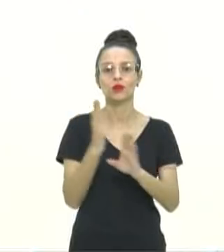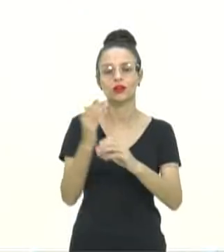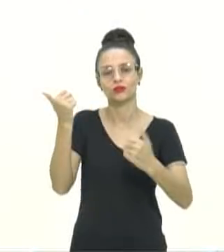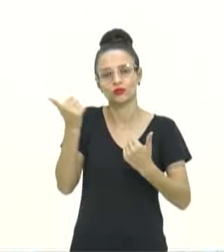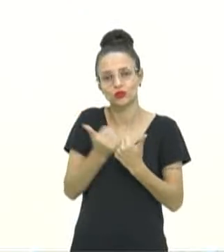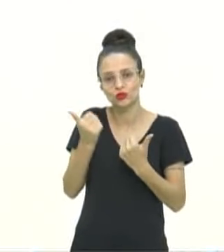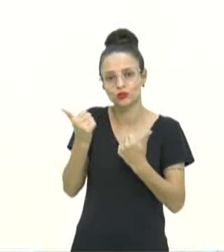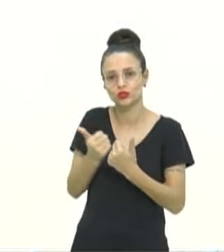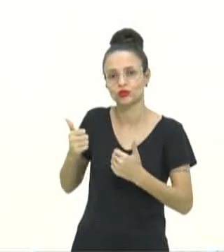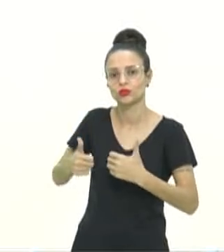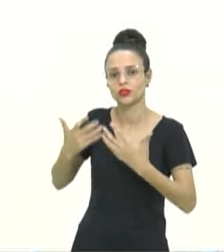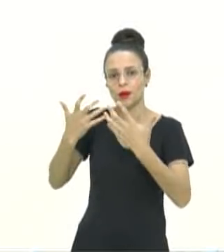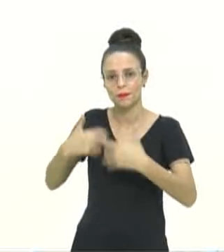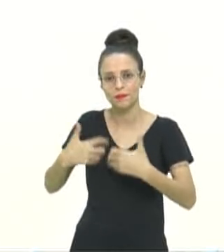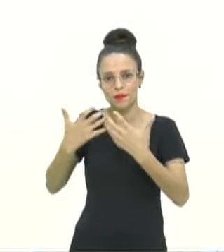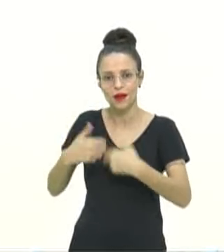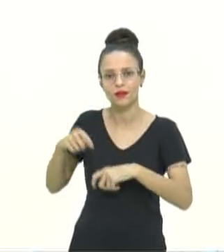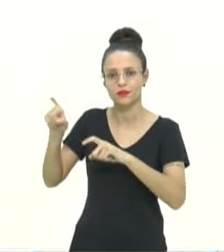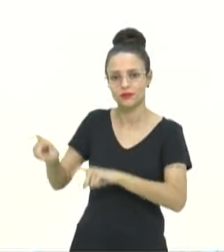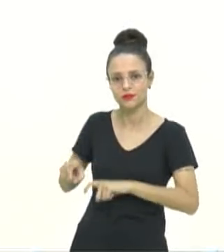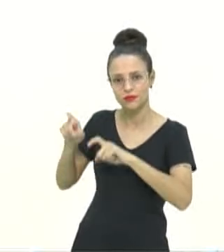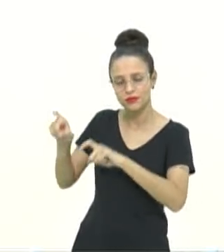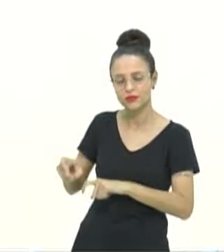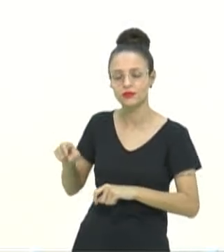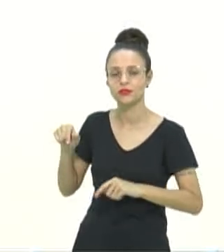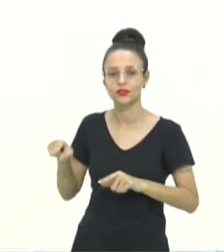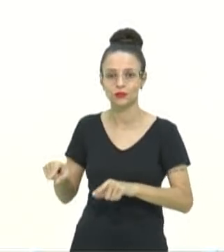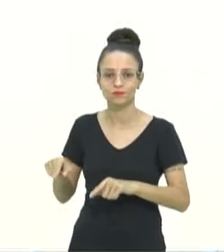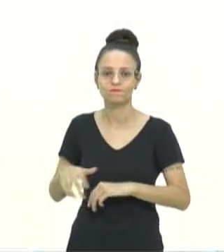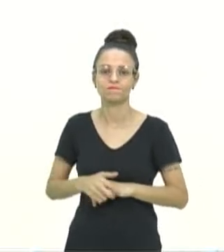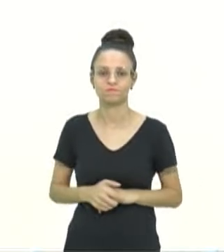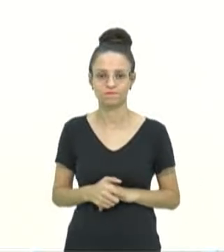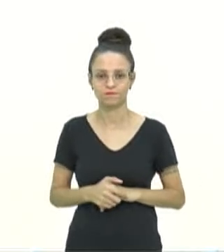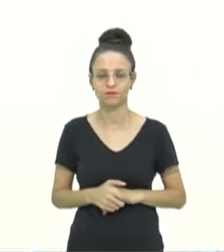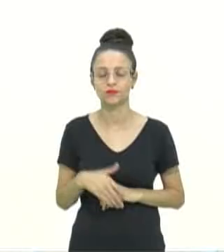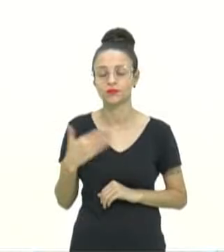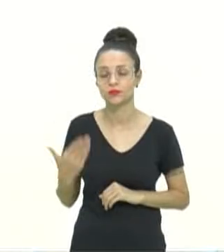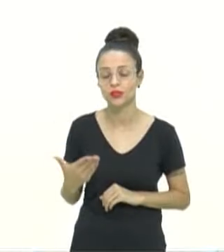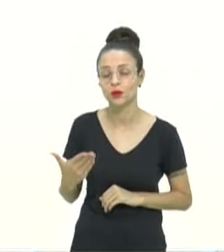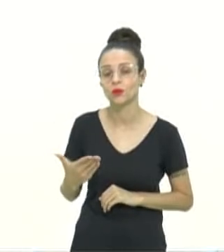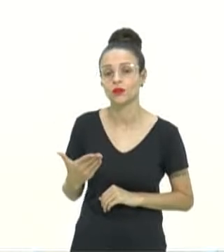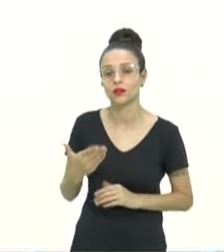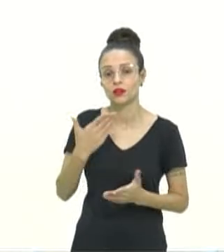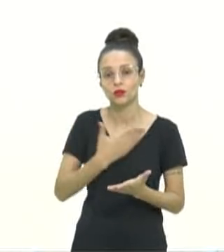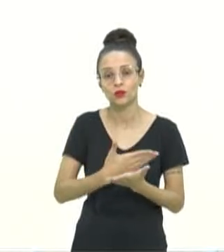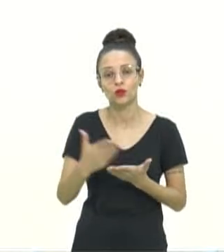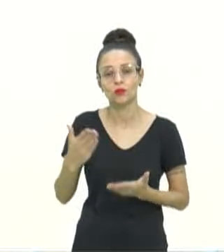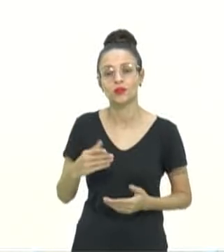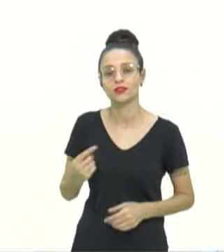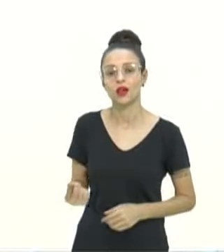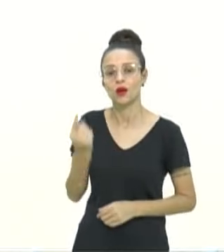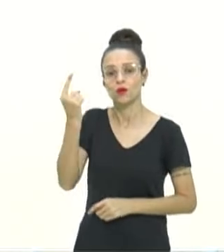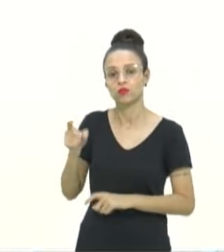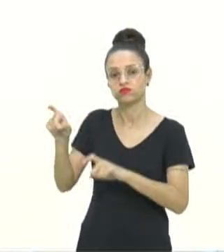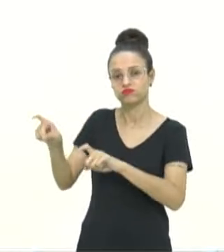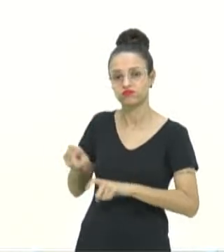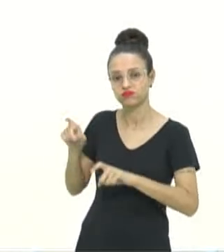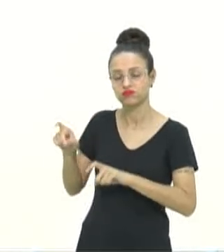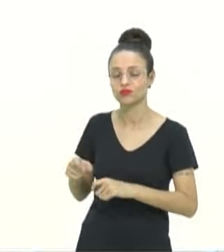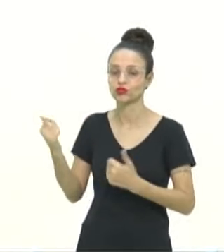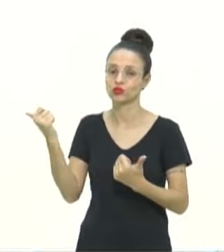da agricultura, a concentração de terras no meio rural. Então, aí nós vamos ter a monocultura substituindo